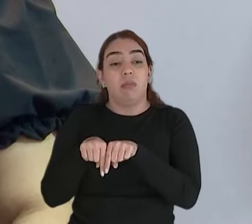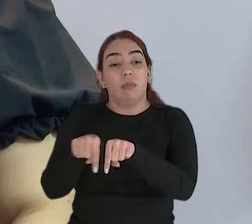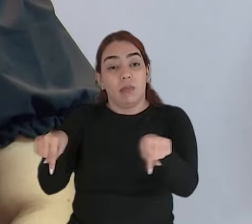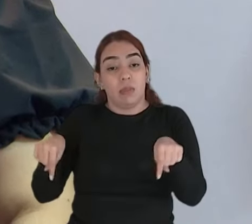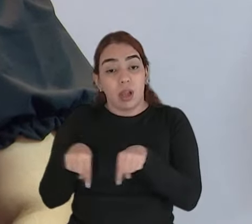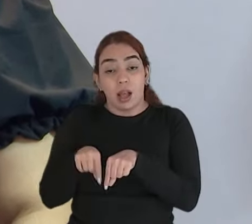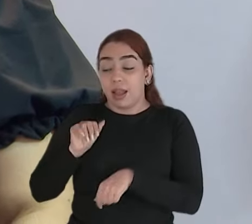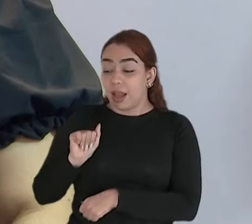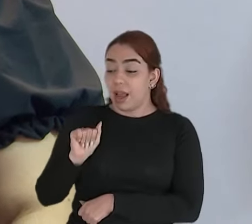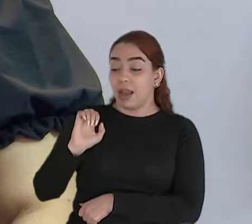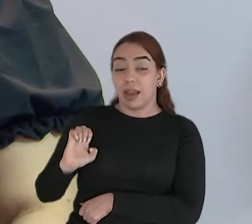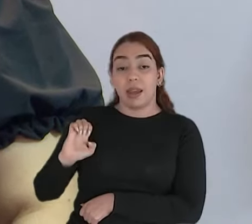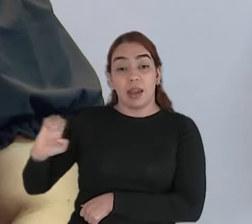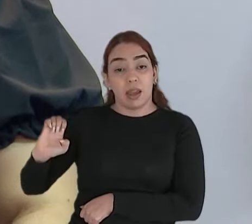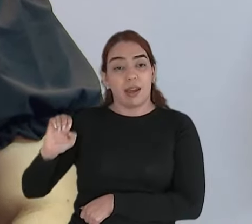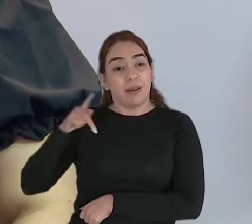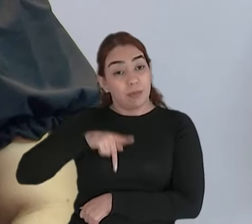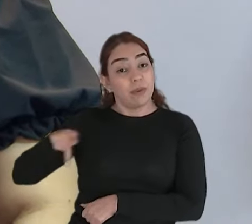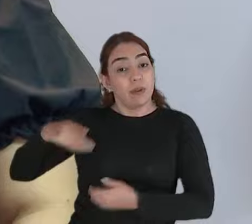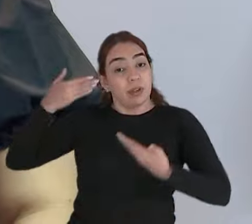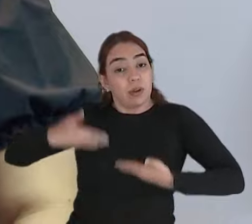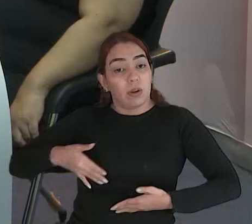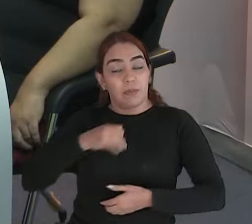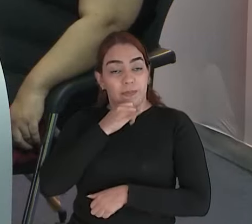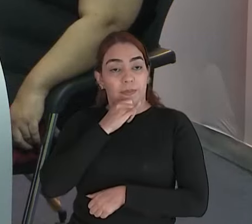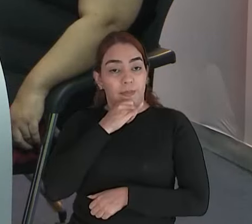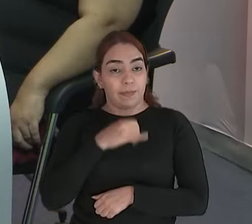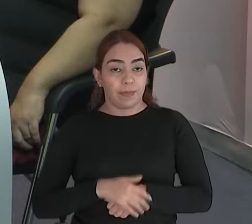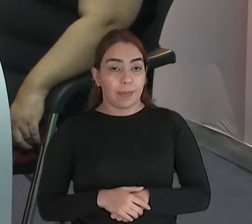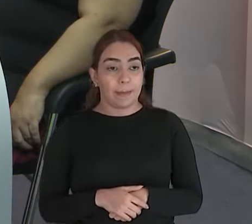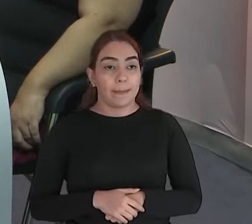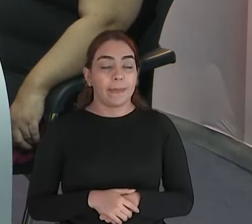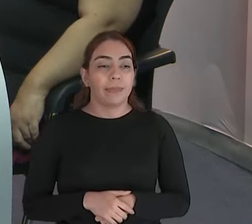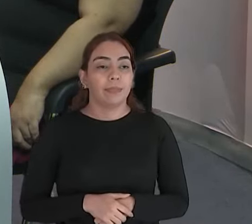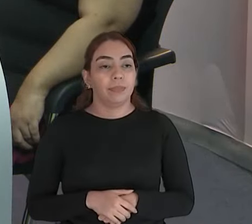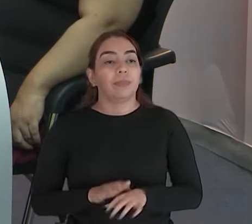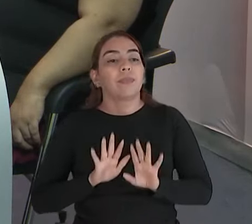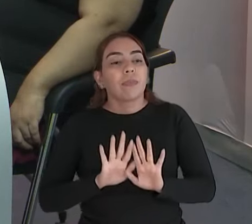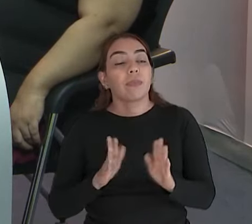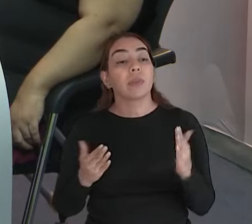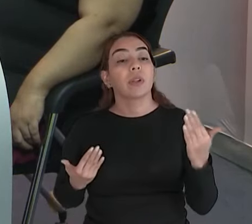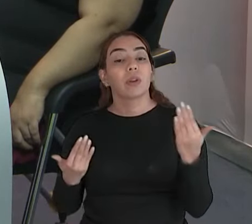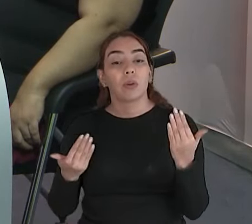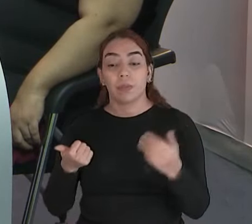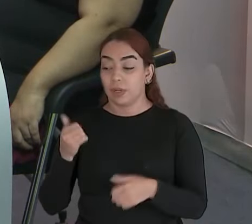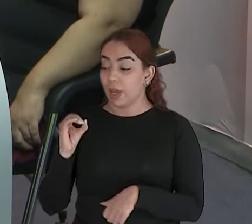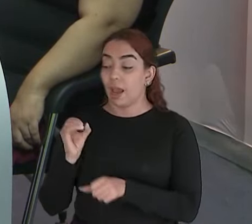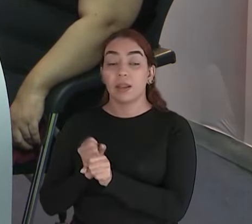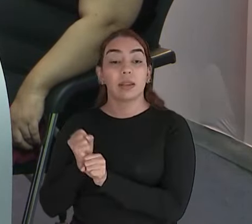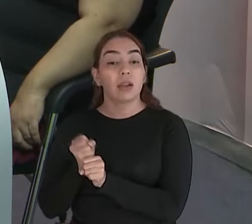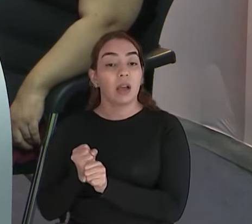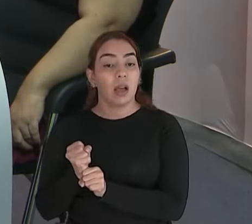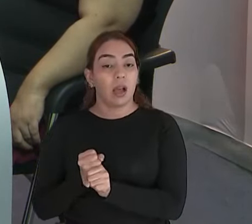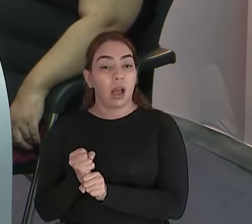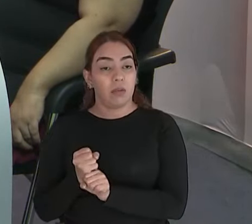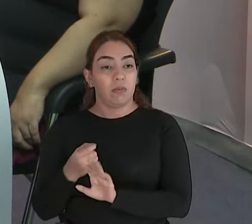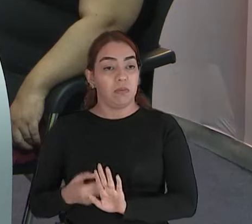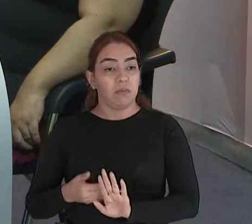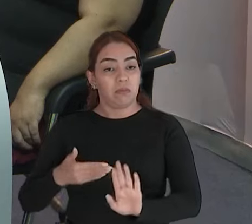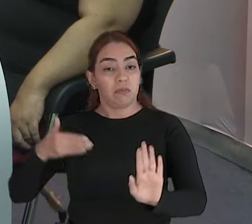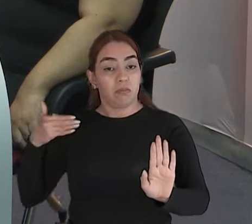do AEE. E recebo... o que eu vejo hoje, tipo assim, que eu vejo hoje diferente de 10 anos atrás, eu vejo um movimento muito diferente